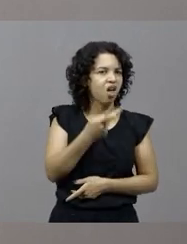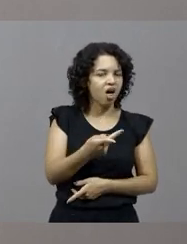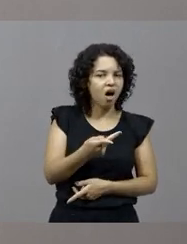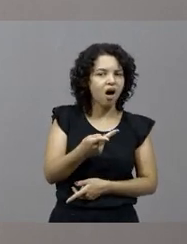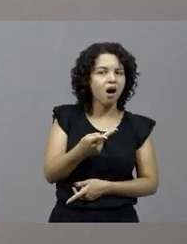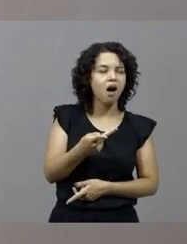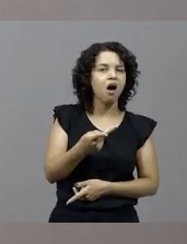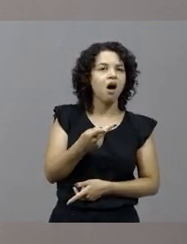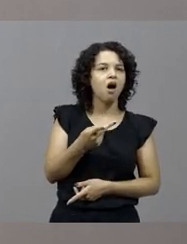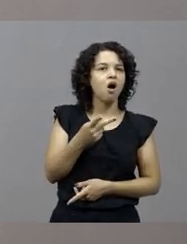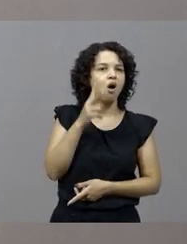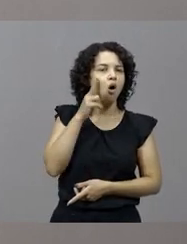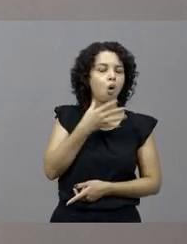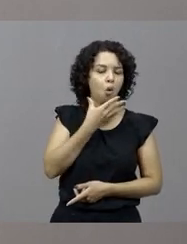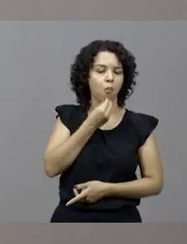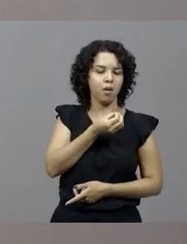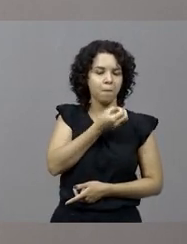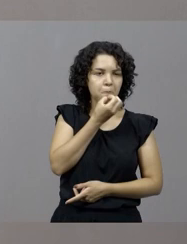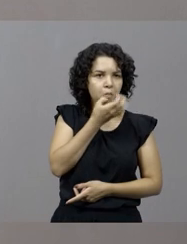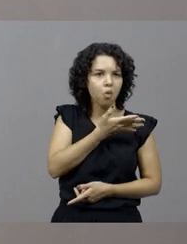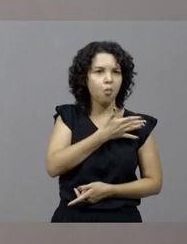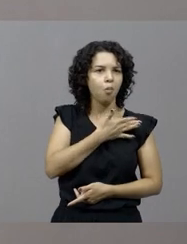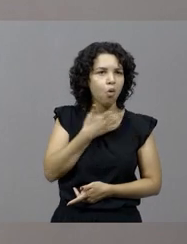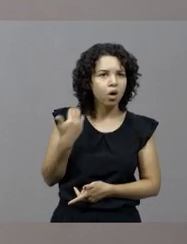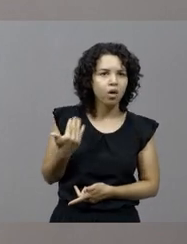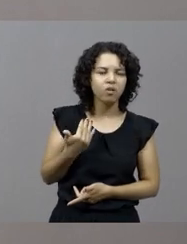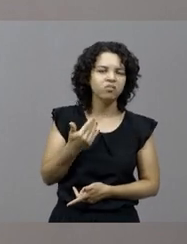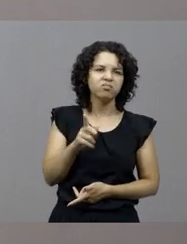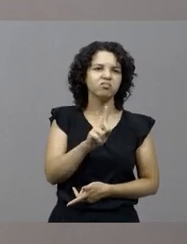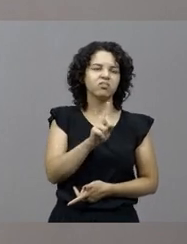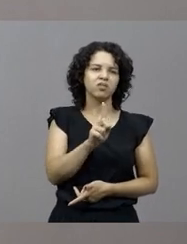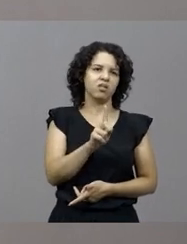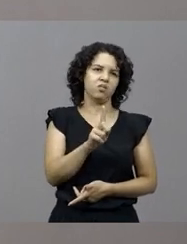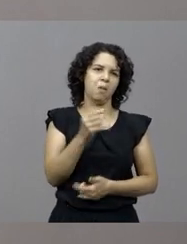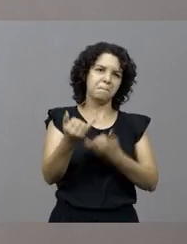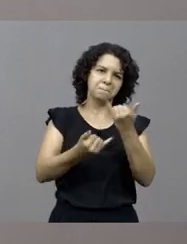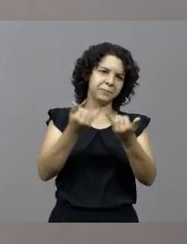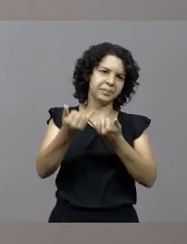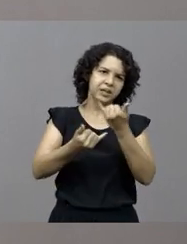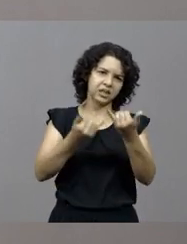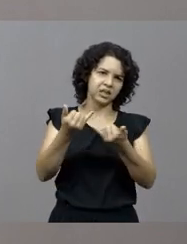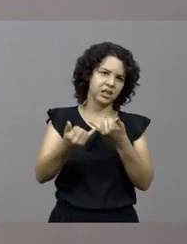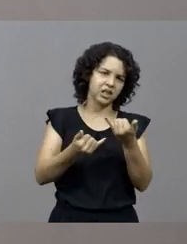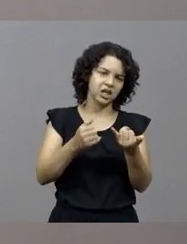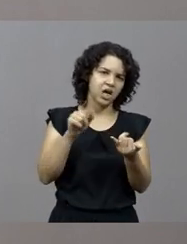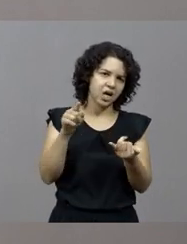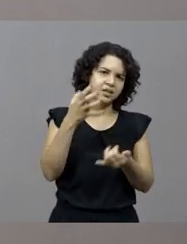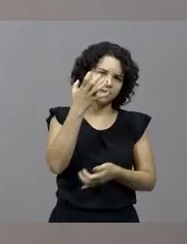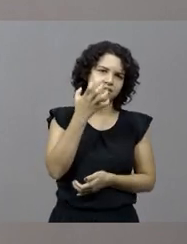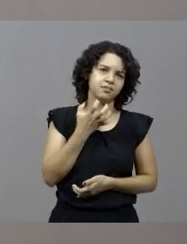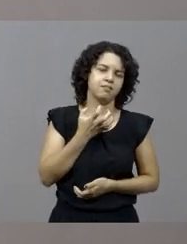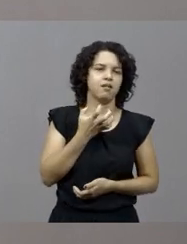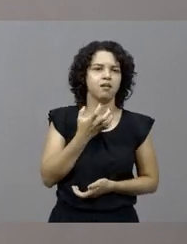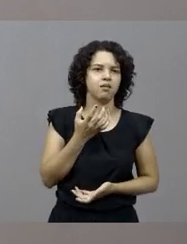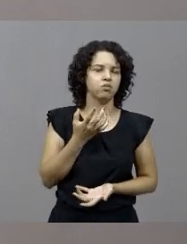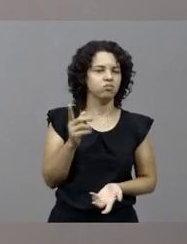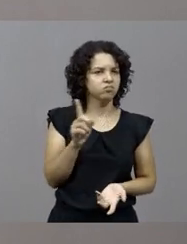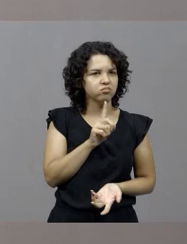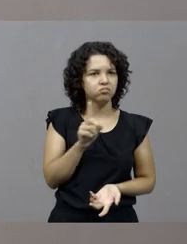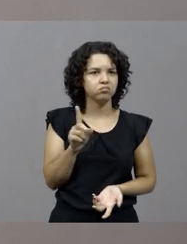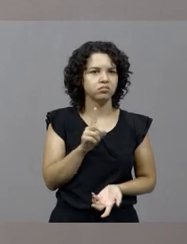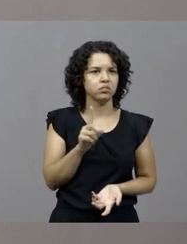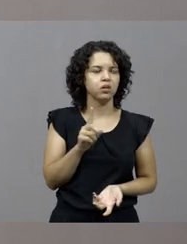que perdeu sua vida. Não façam isso. Não brinquem com uma coisa tão séria dessa forma. E por que eu